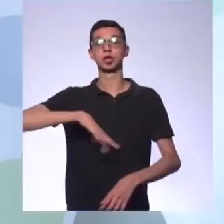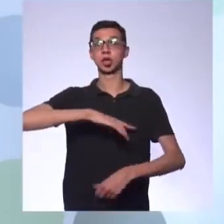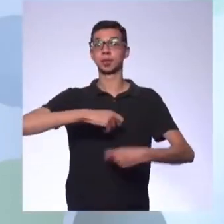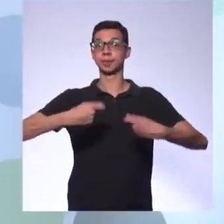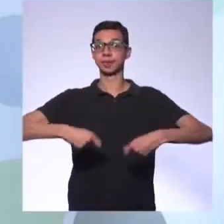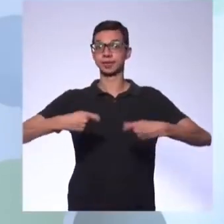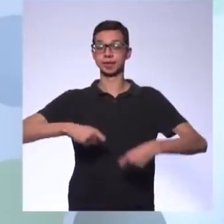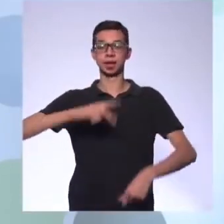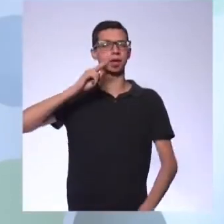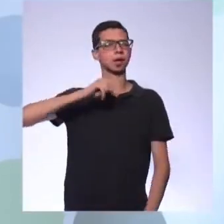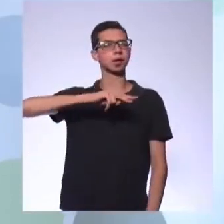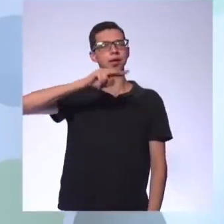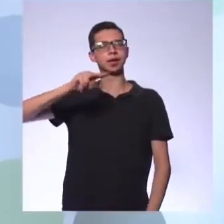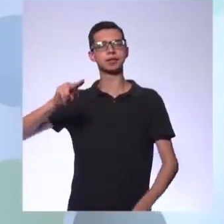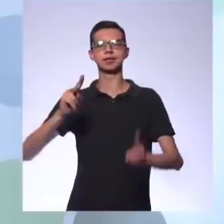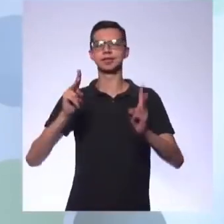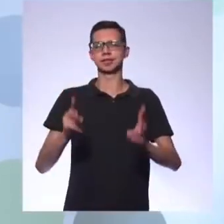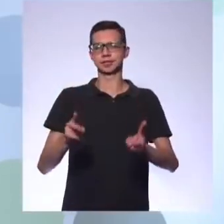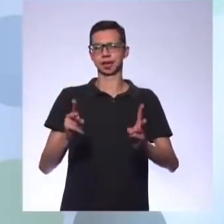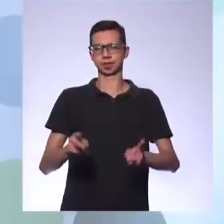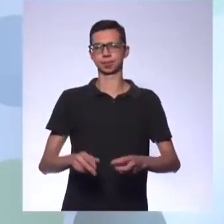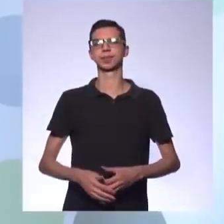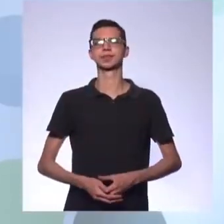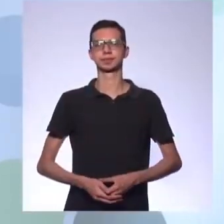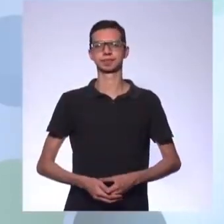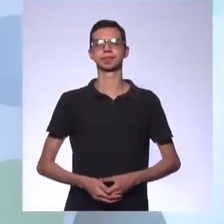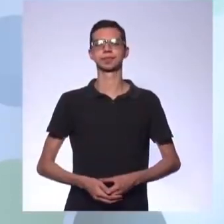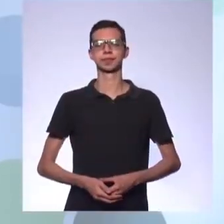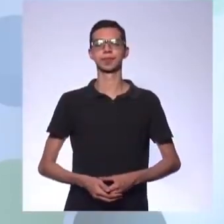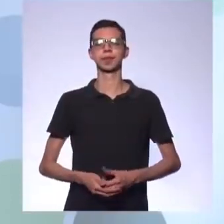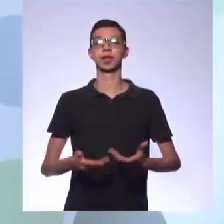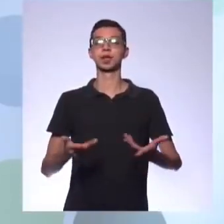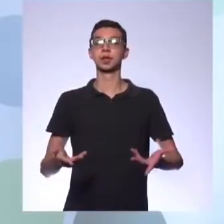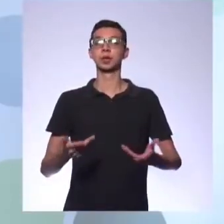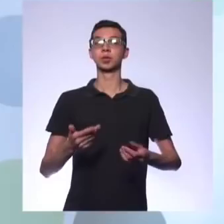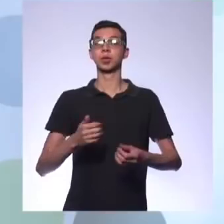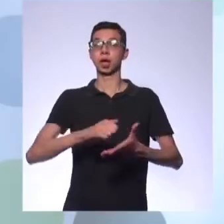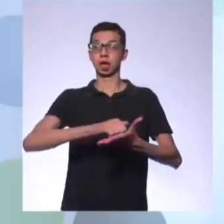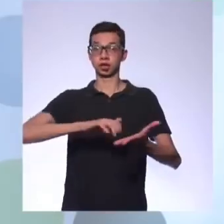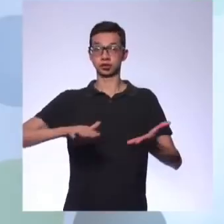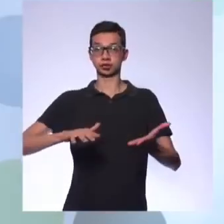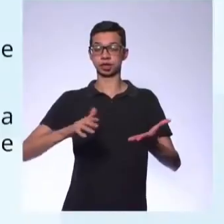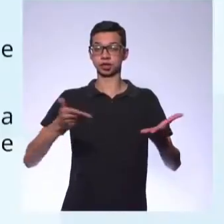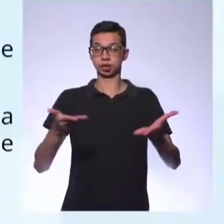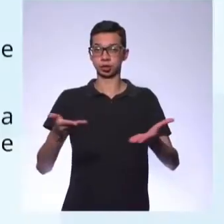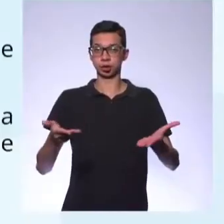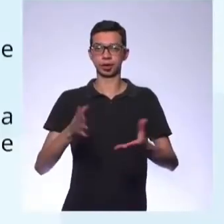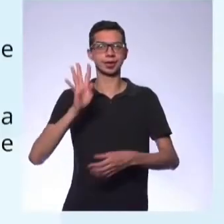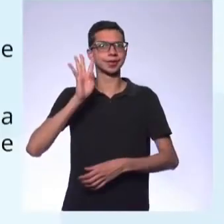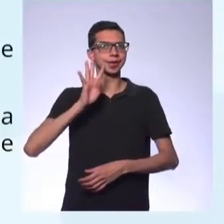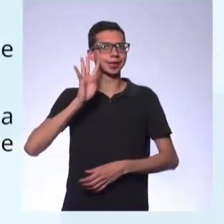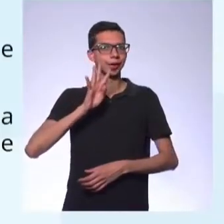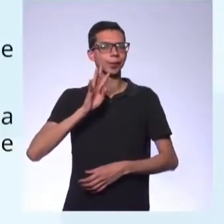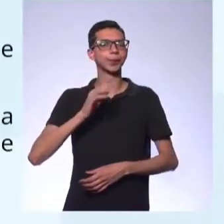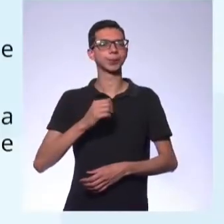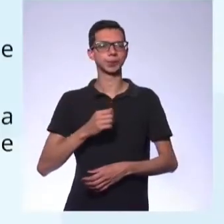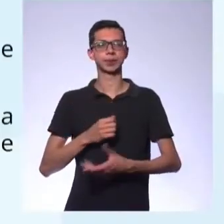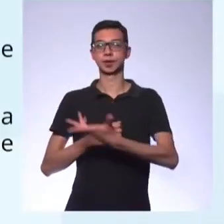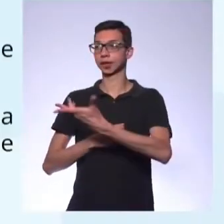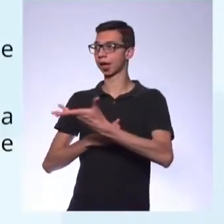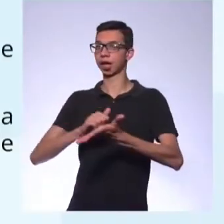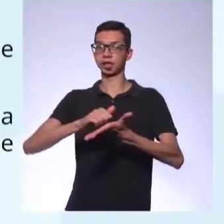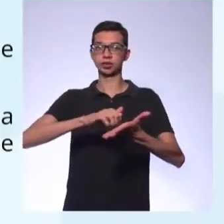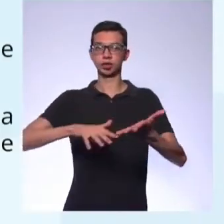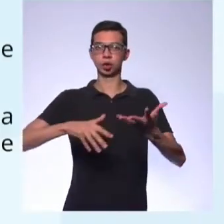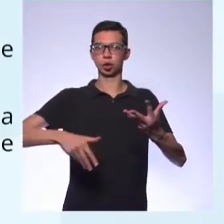objetos, não apenas tendo o mundo agindo em nós. Então, uma atividade para vocês bem legal, olha só. Atividade complementar. Vamos fazer